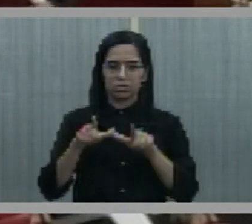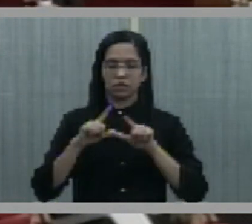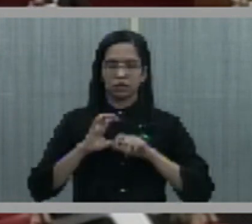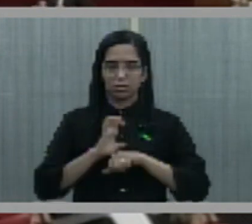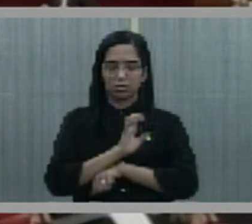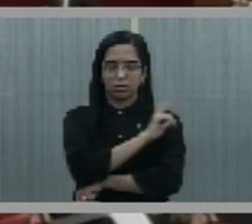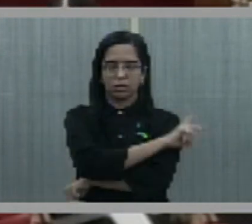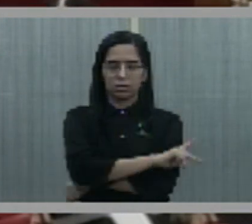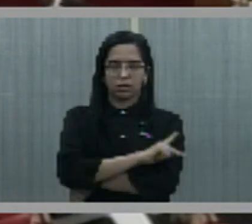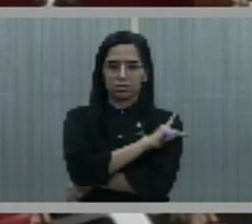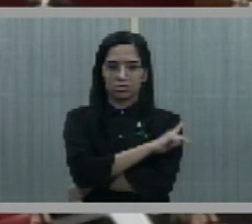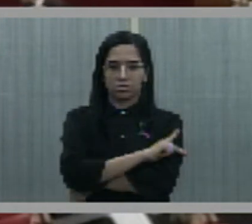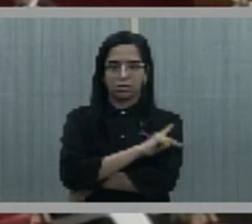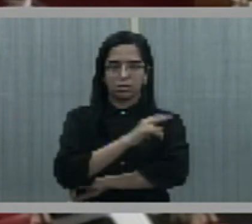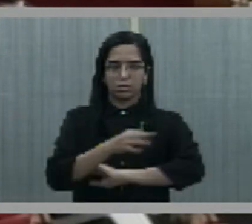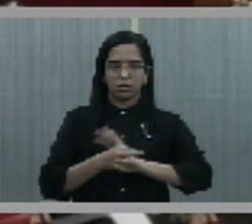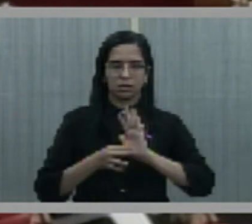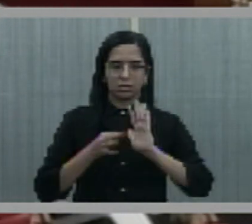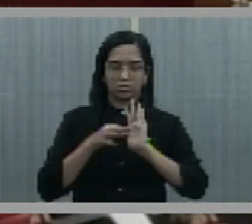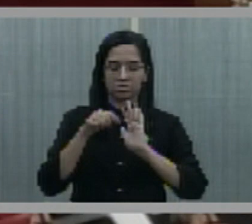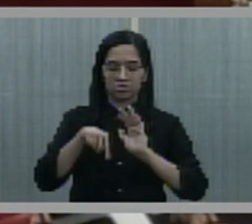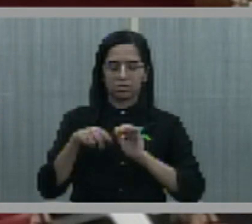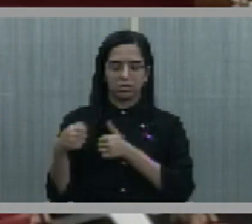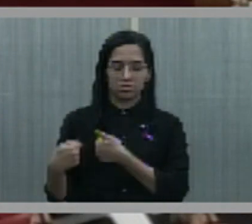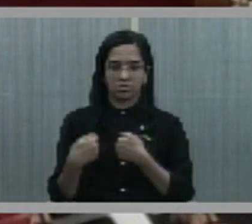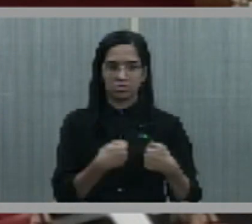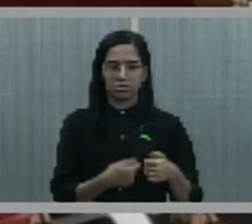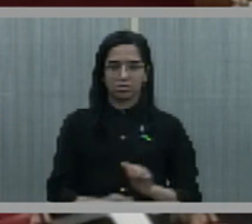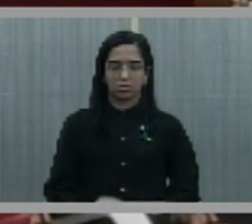honorária piauiense, outorgado por este poder.